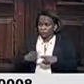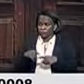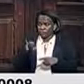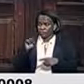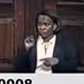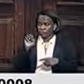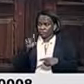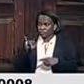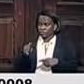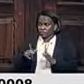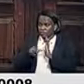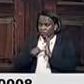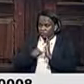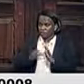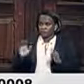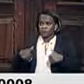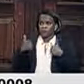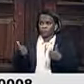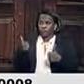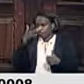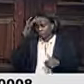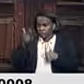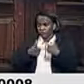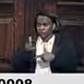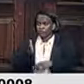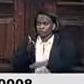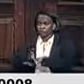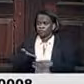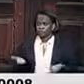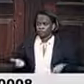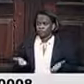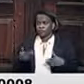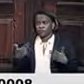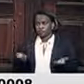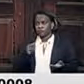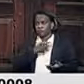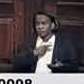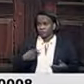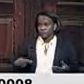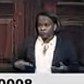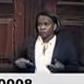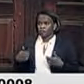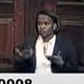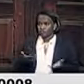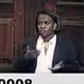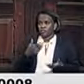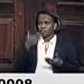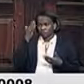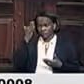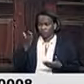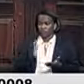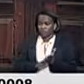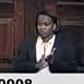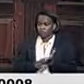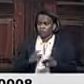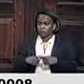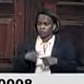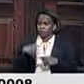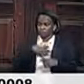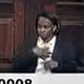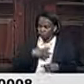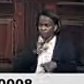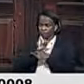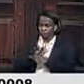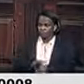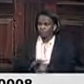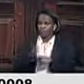Central prestasse serviços ao servidor público. Então, senhor presidente, a decisão, quero cumprimentar a Vossa Excelência por ter se sensibilizado e